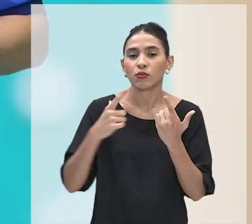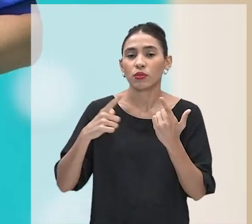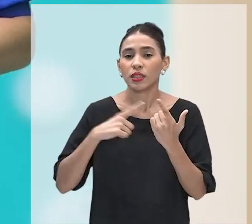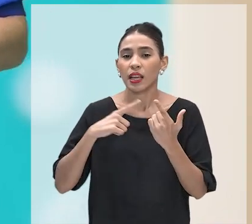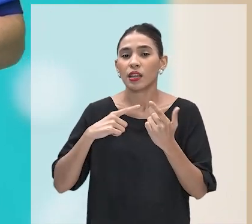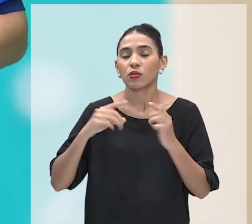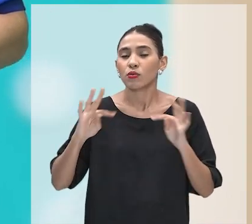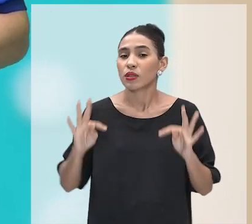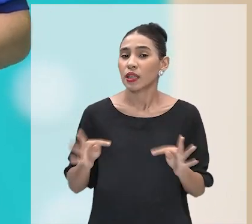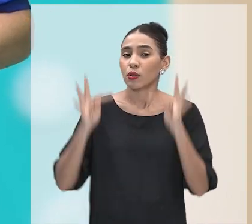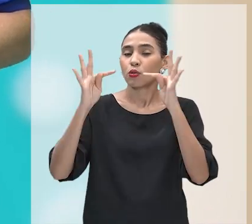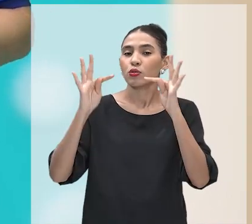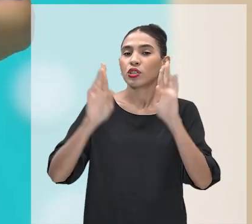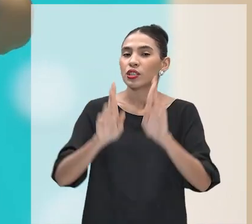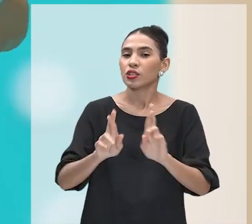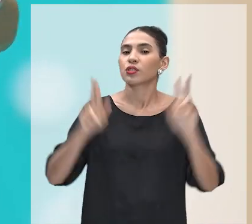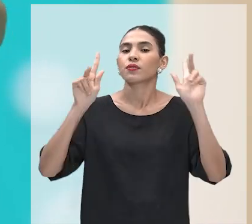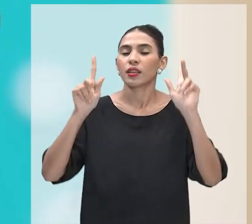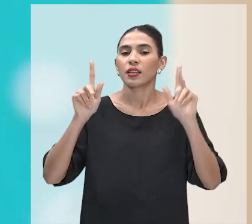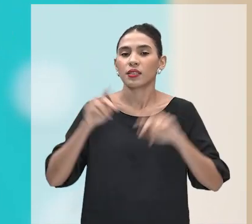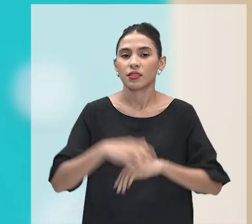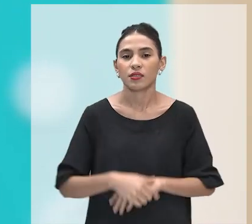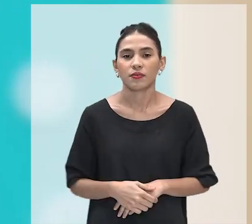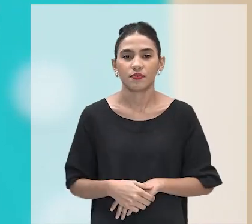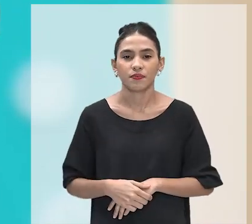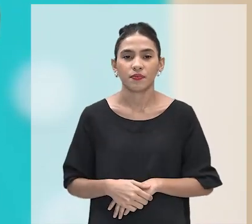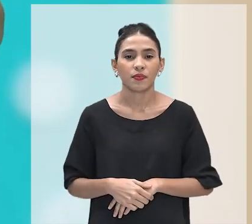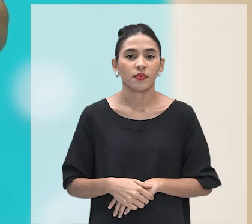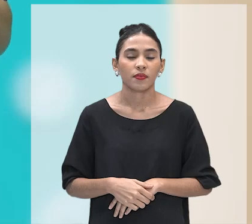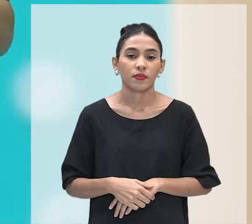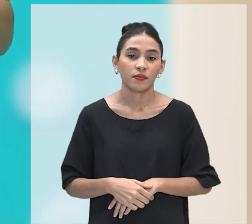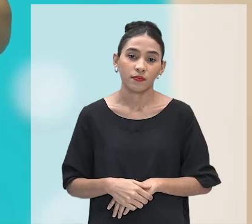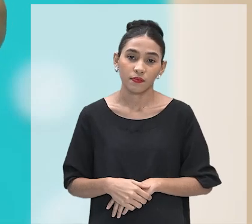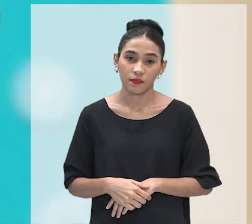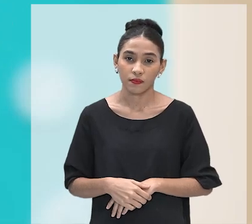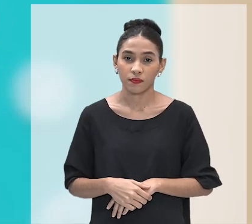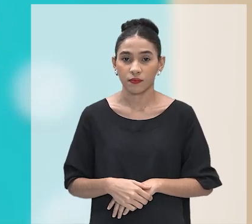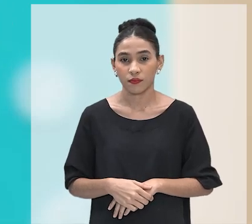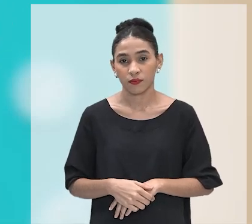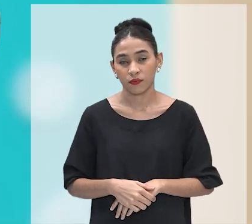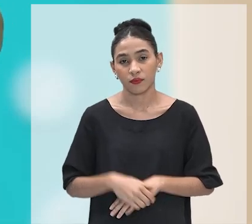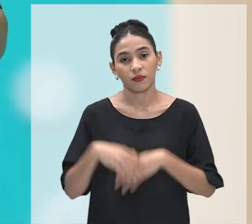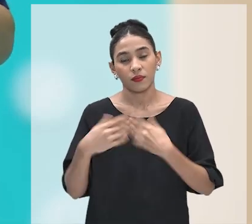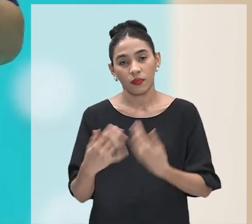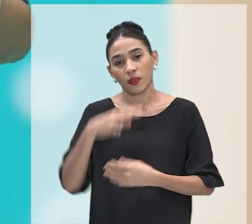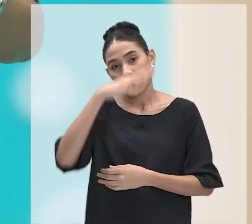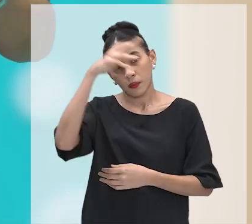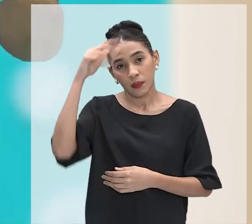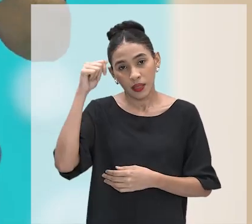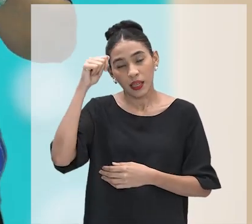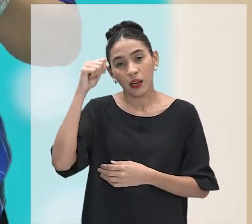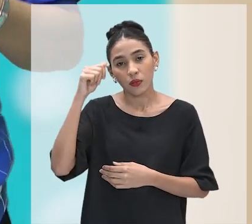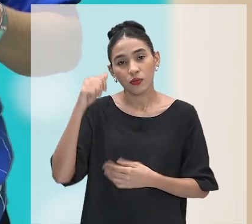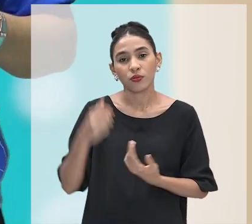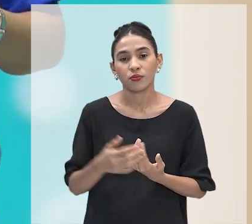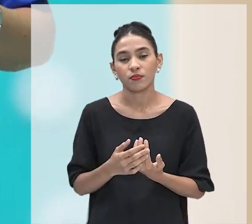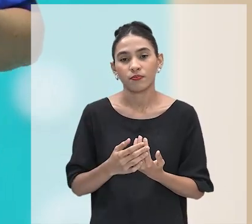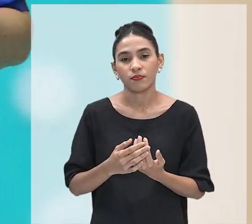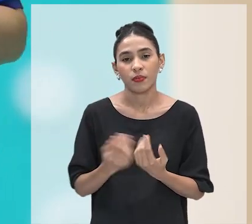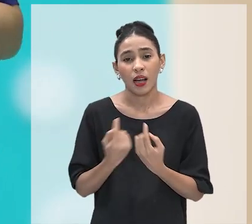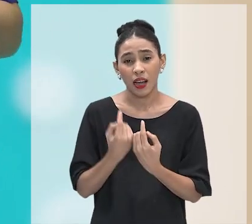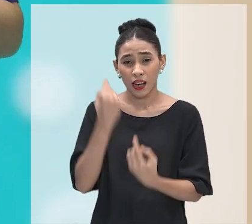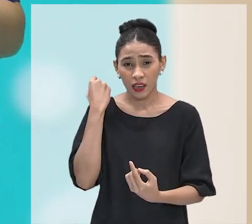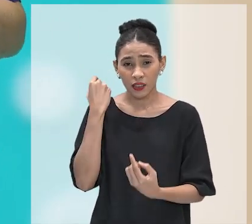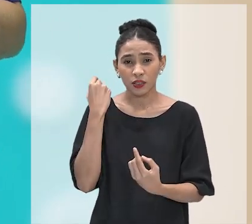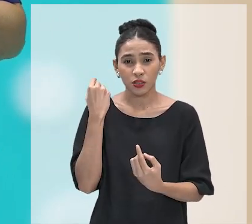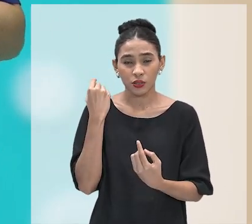que não tem no Brasil. O que isso ia acontecer? É isso que eles estão falando. Manaus sai de um arraial de